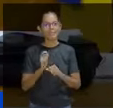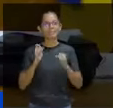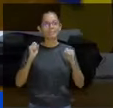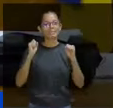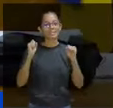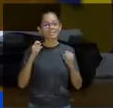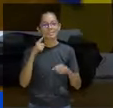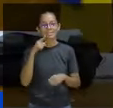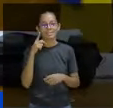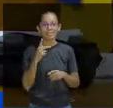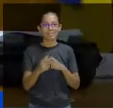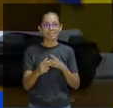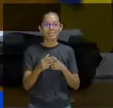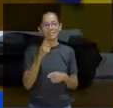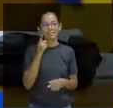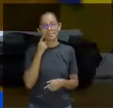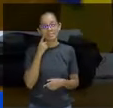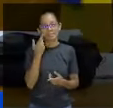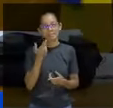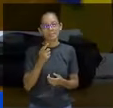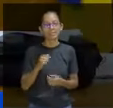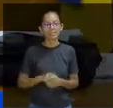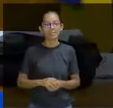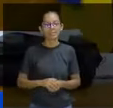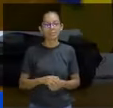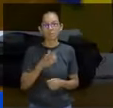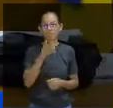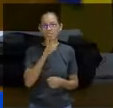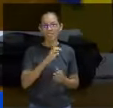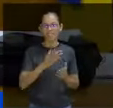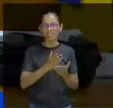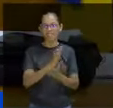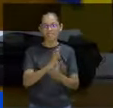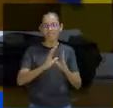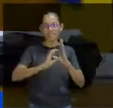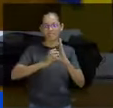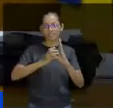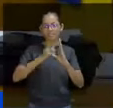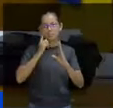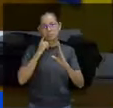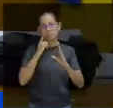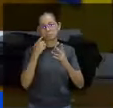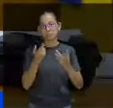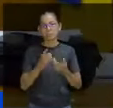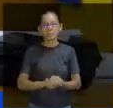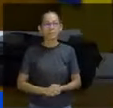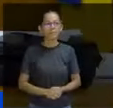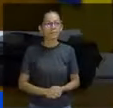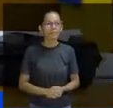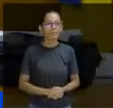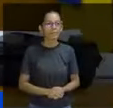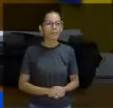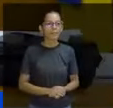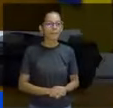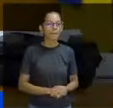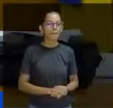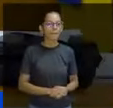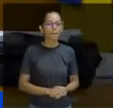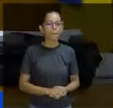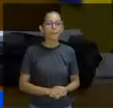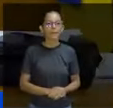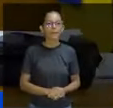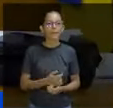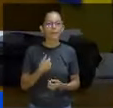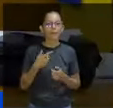sim, porque é aquela festa que eles fazem internamente, mas é tudo com carta marcada, parece que é assim. De